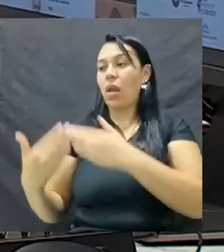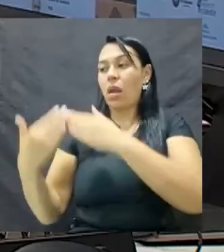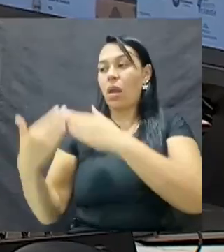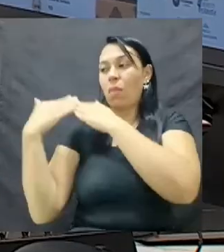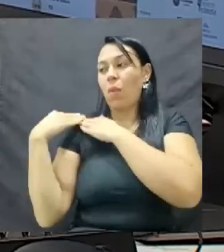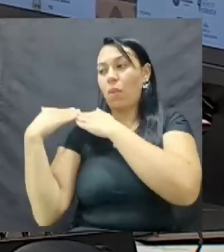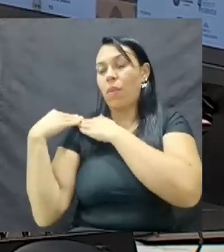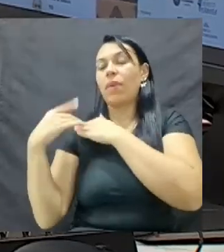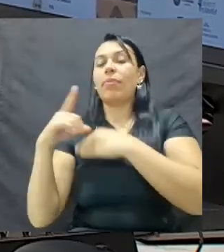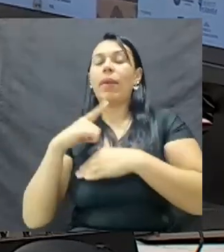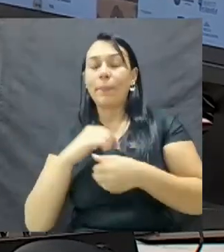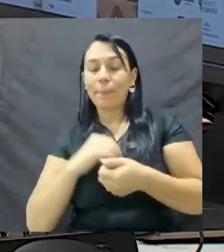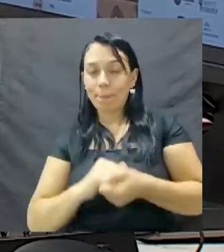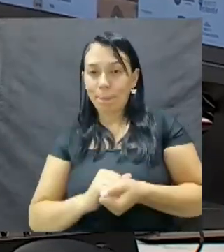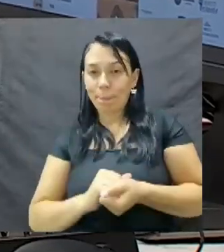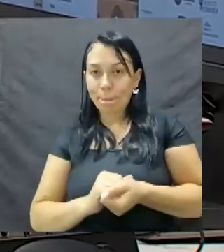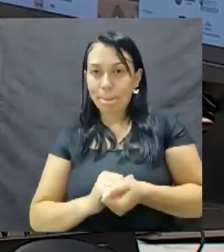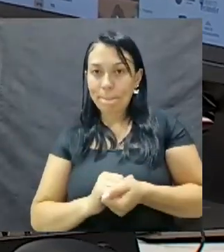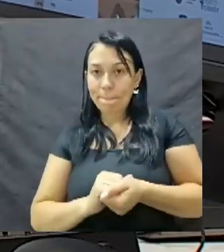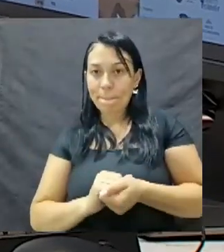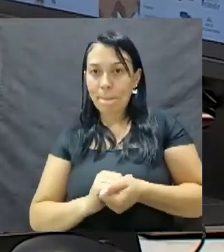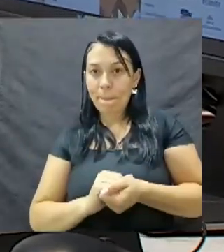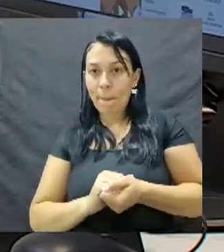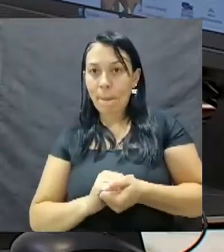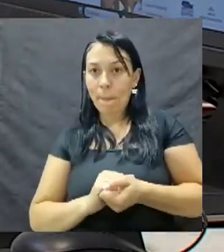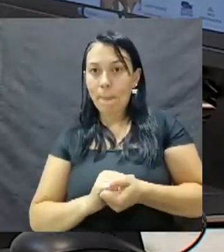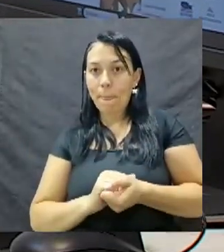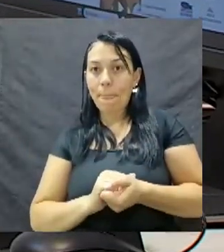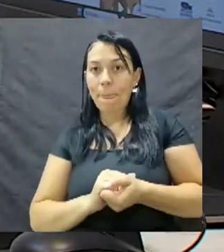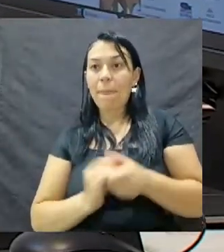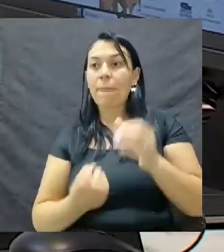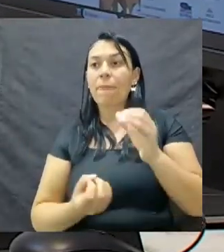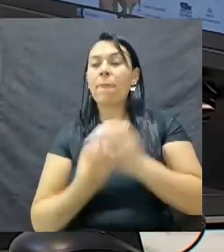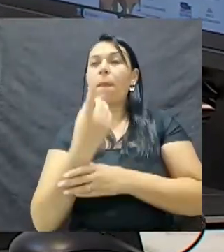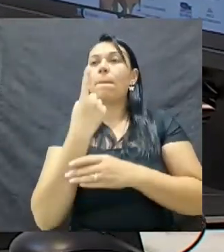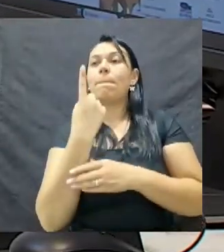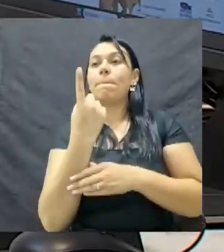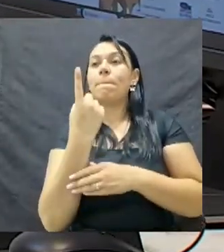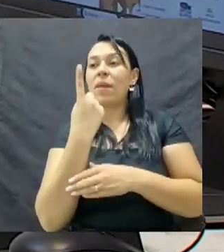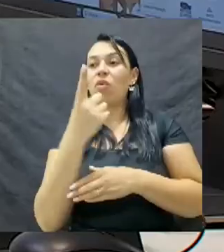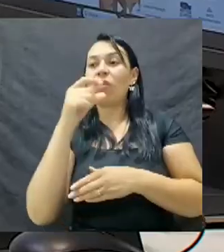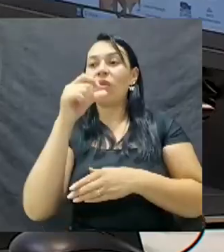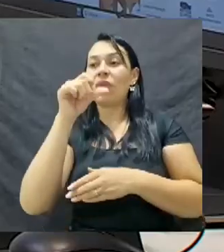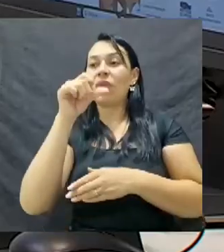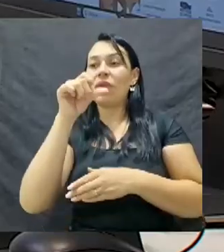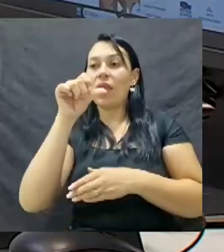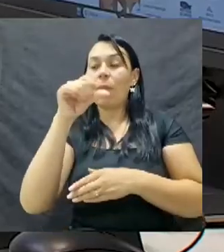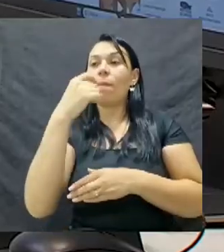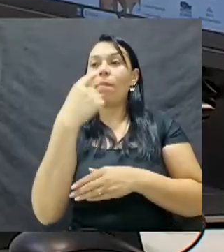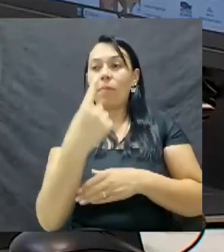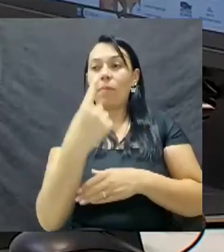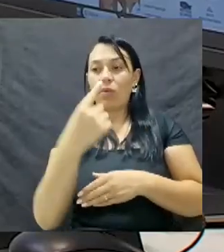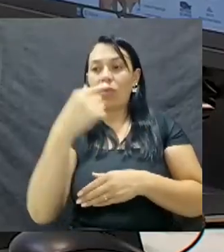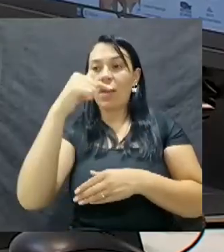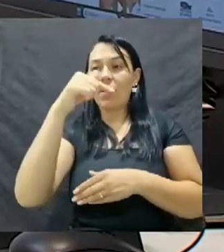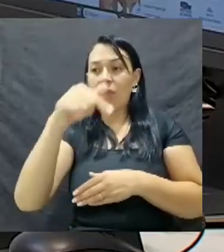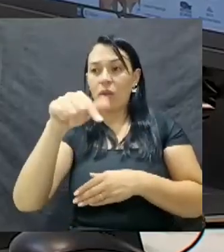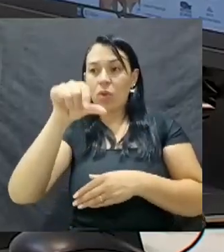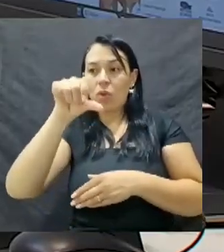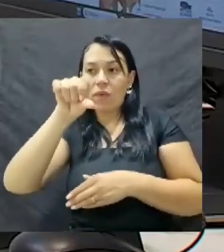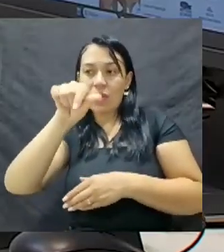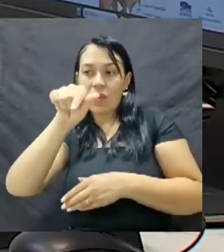acervo documental ele nasce desde 1797, nós temos documentos aqui dentro desse acervo que remontam a essa